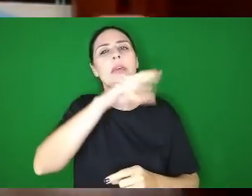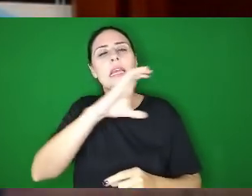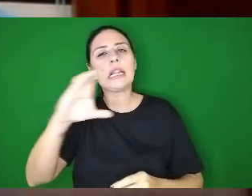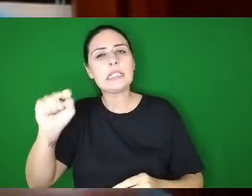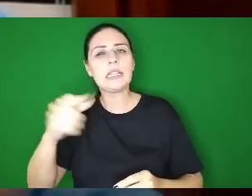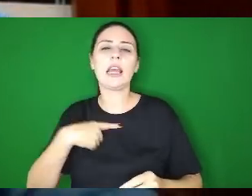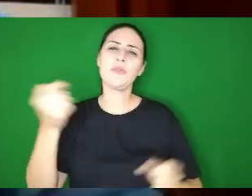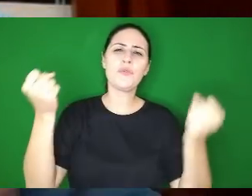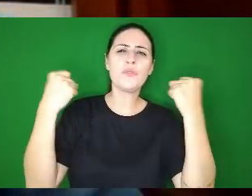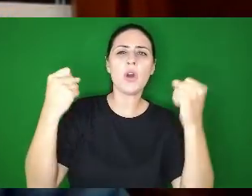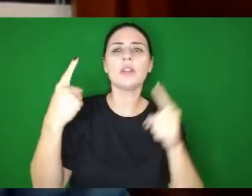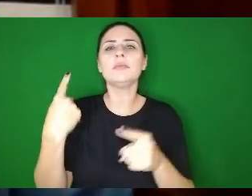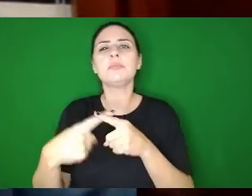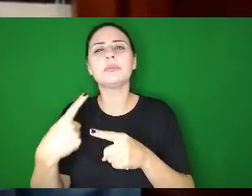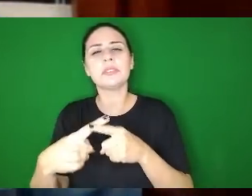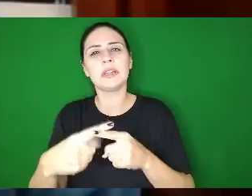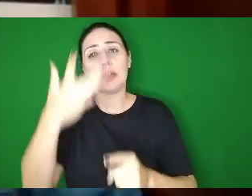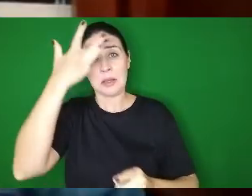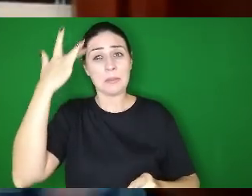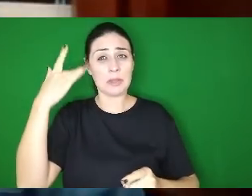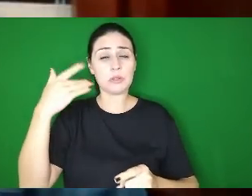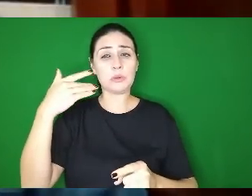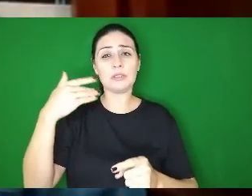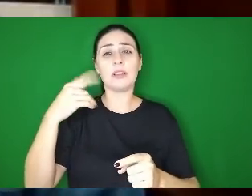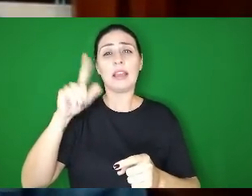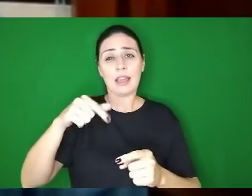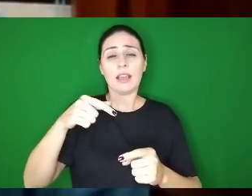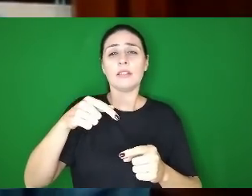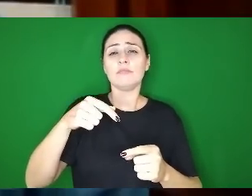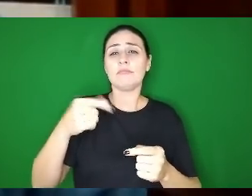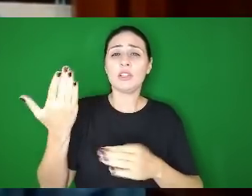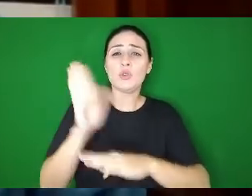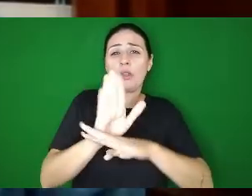gente vê as pessoas que participaram da elaboração, a gente vê a presença, né, do